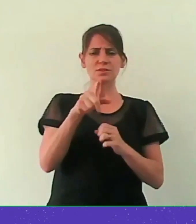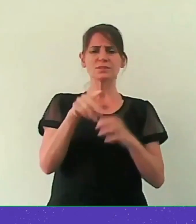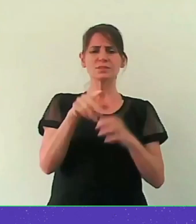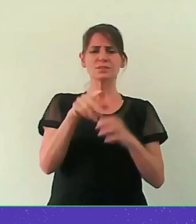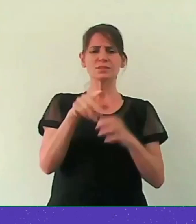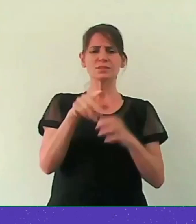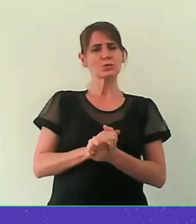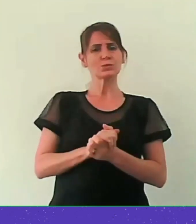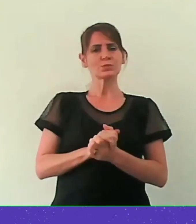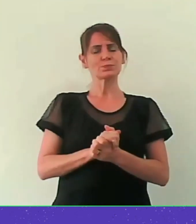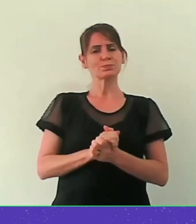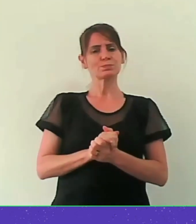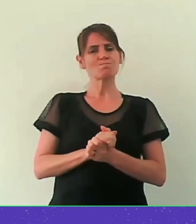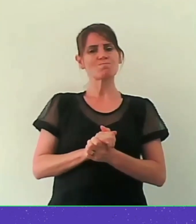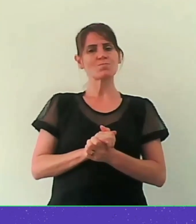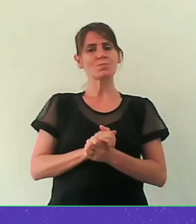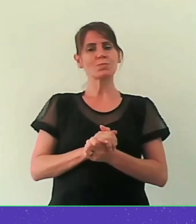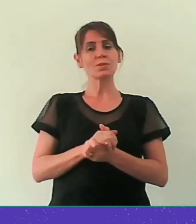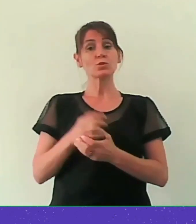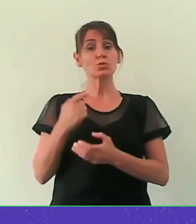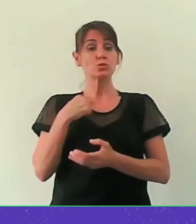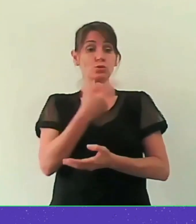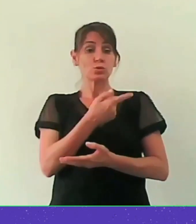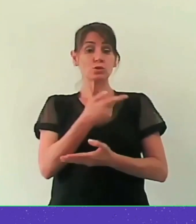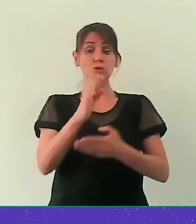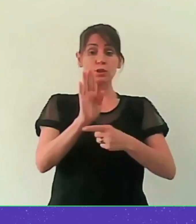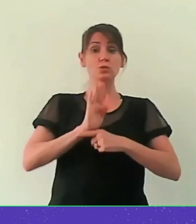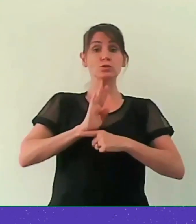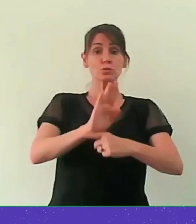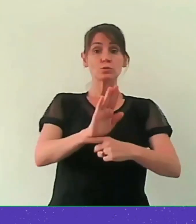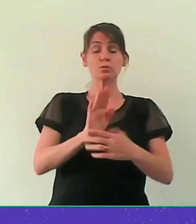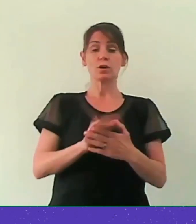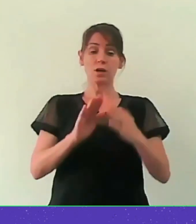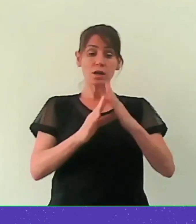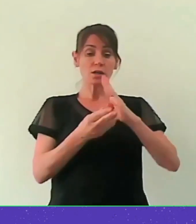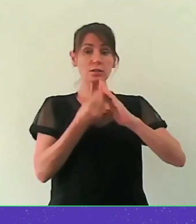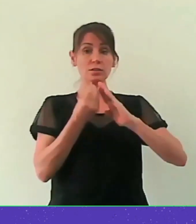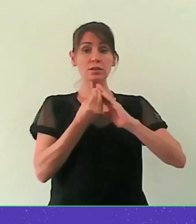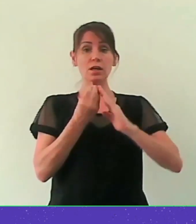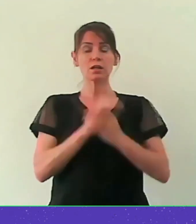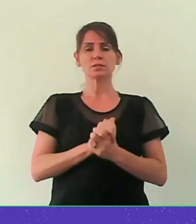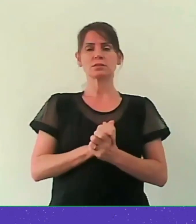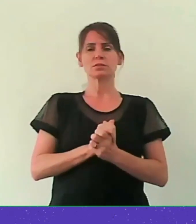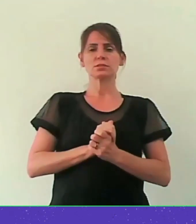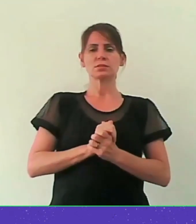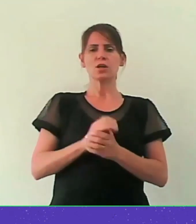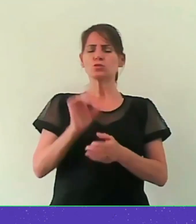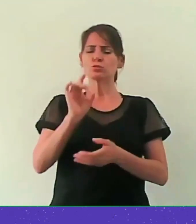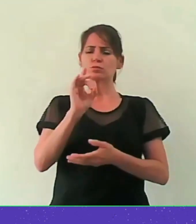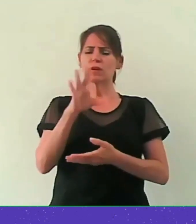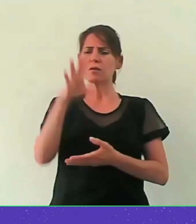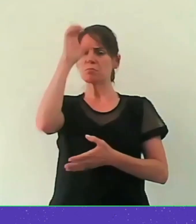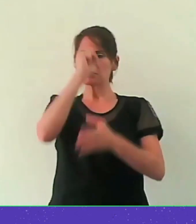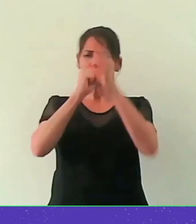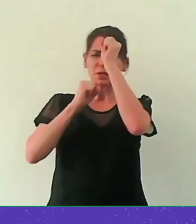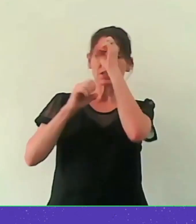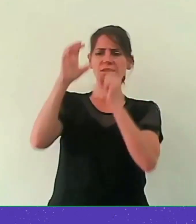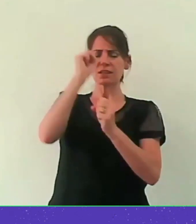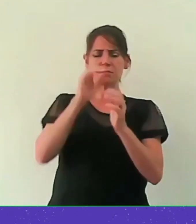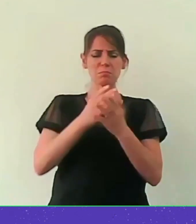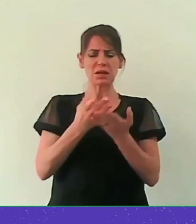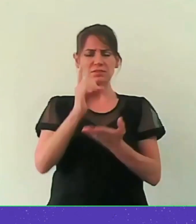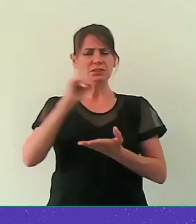Isso, irmãos, fez com que nós saíssemos em apenas acumular a palavra, acumular conhecimento, e